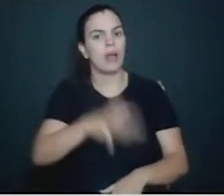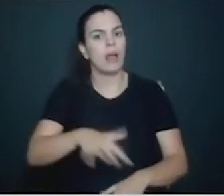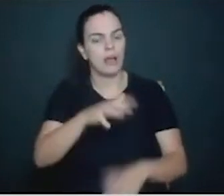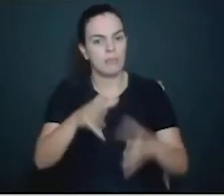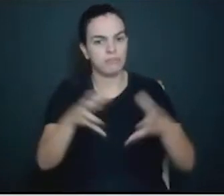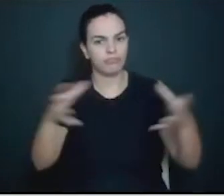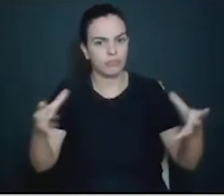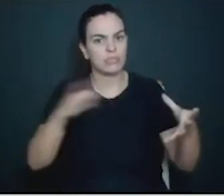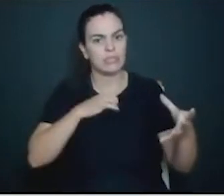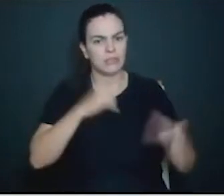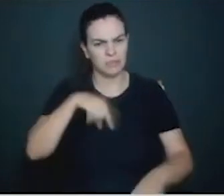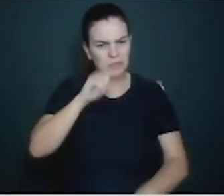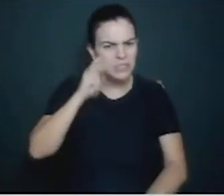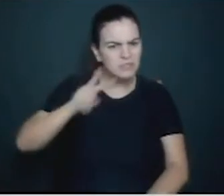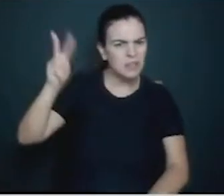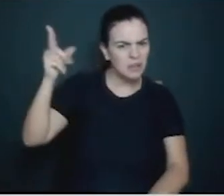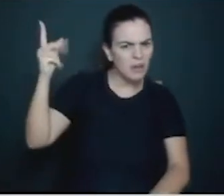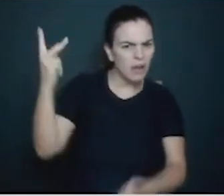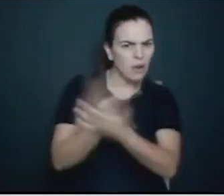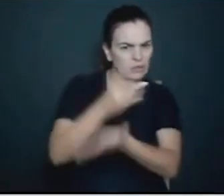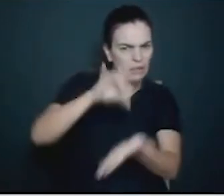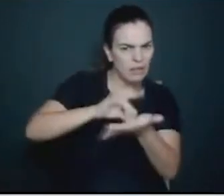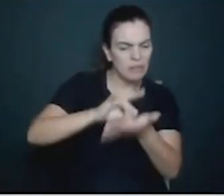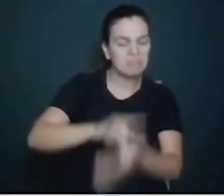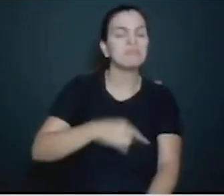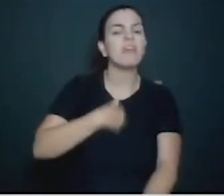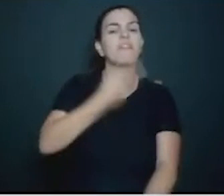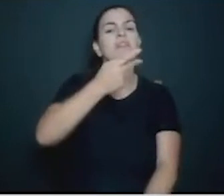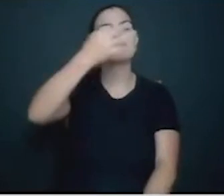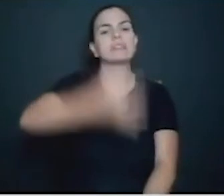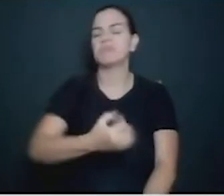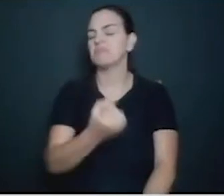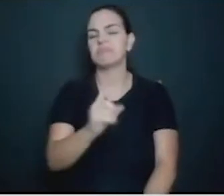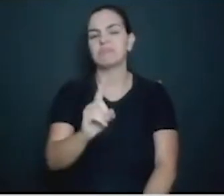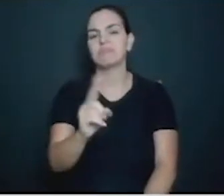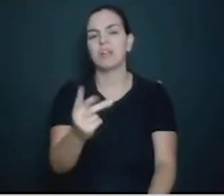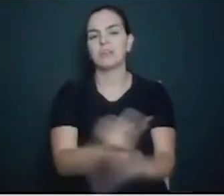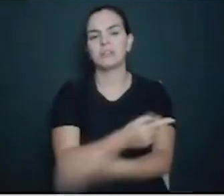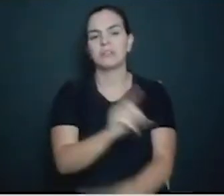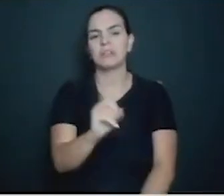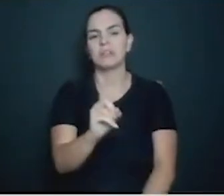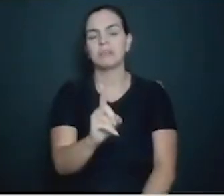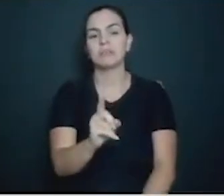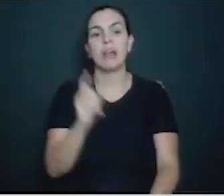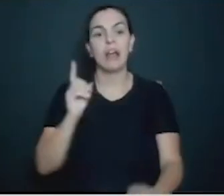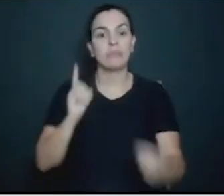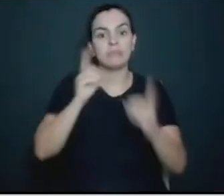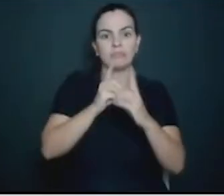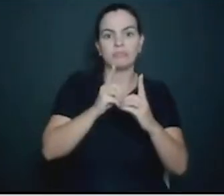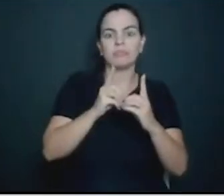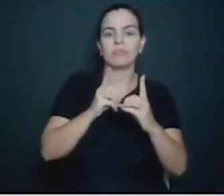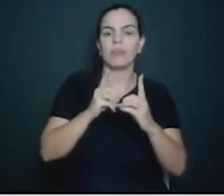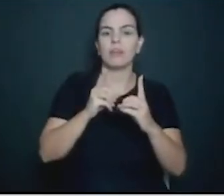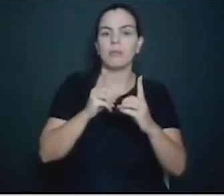não. Não houve. Ponto 2, atender imediatamente com consulta presencial pacientes diabéticos e